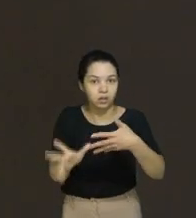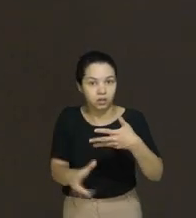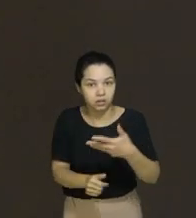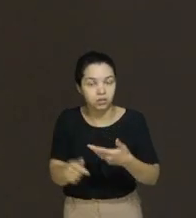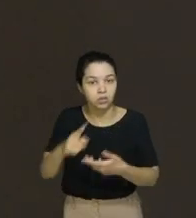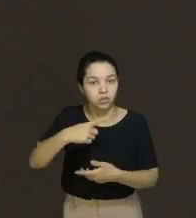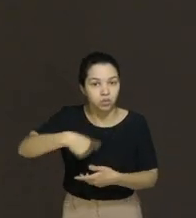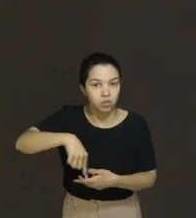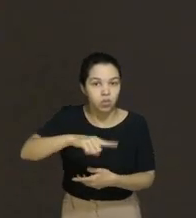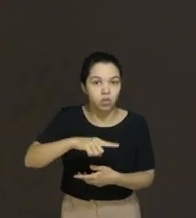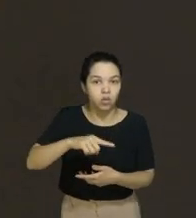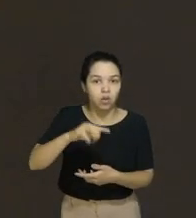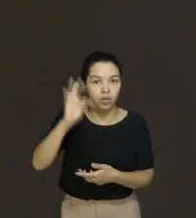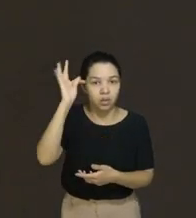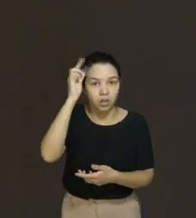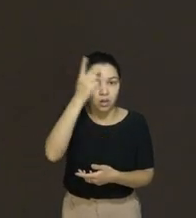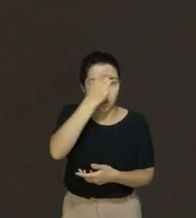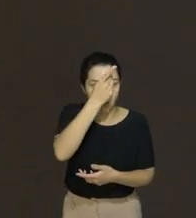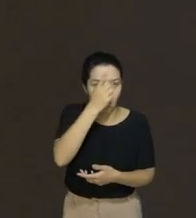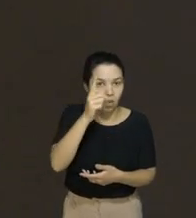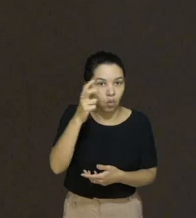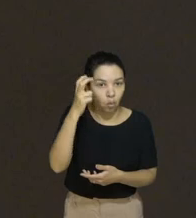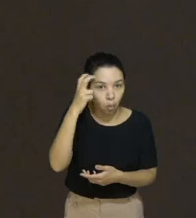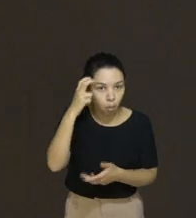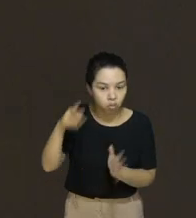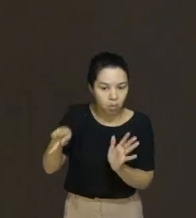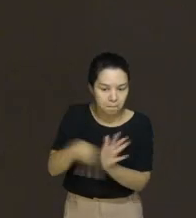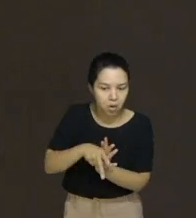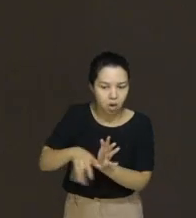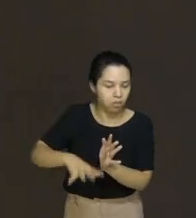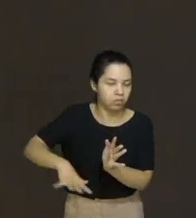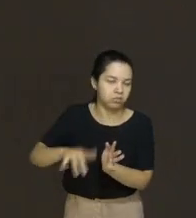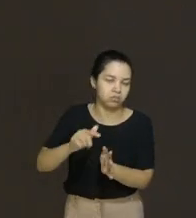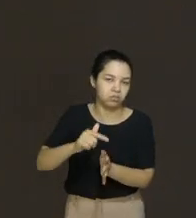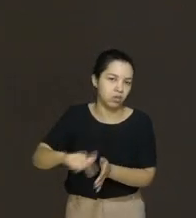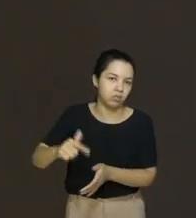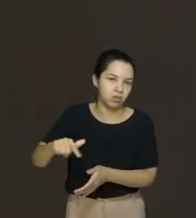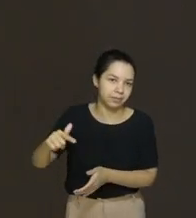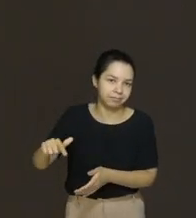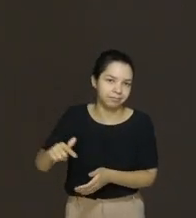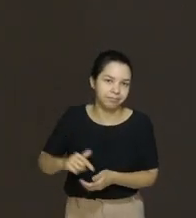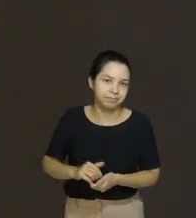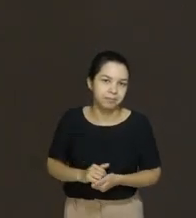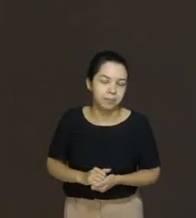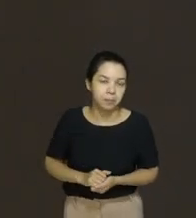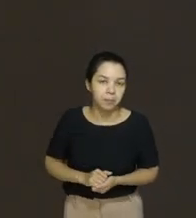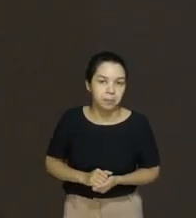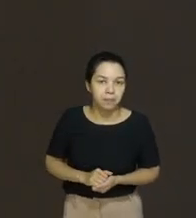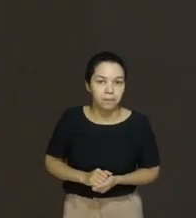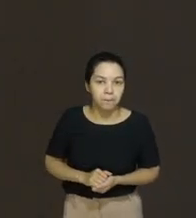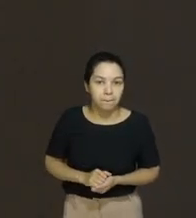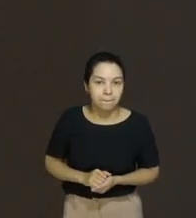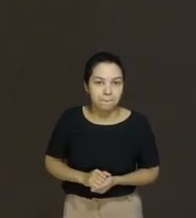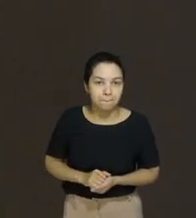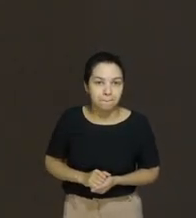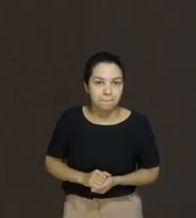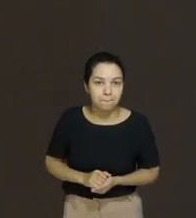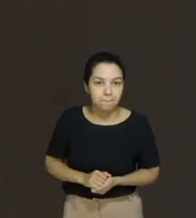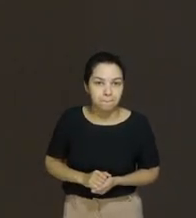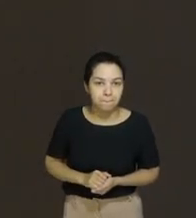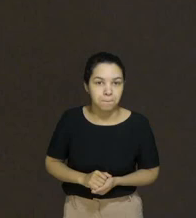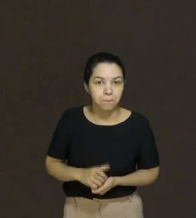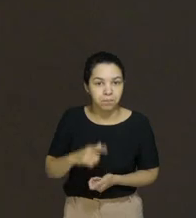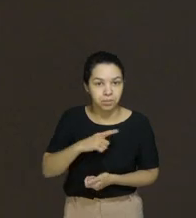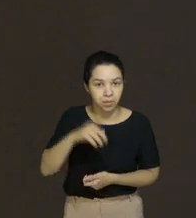uma coisa que não é cultural nem de educação das pessoas, né? Então, tem uma